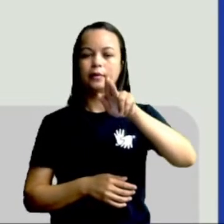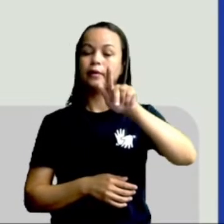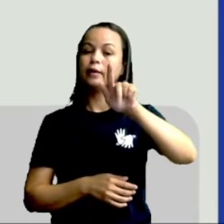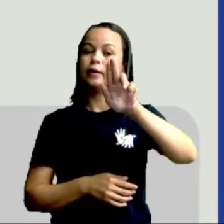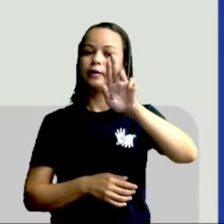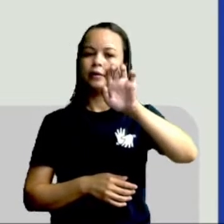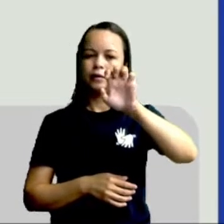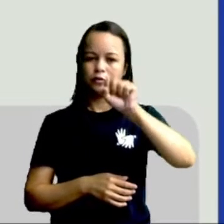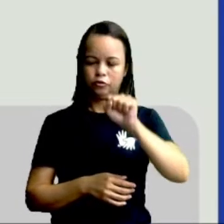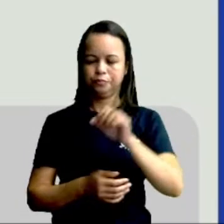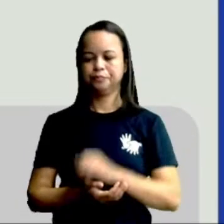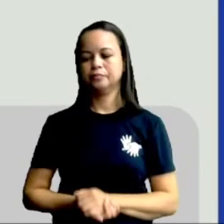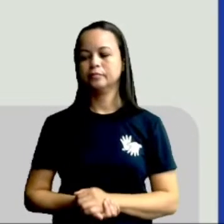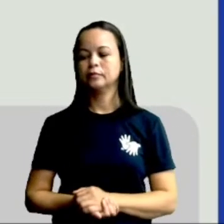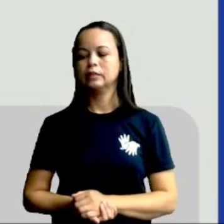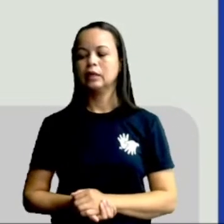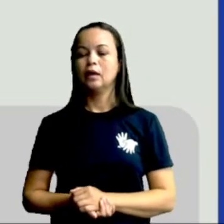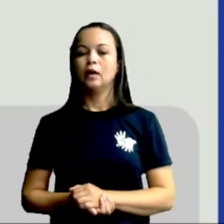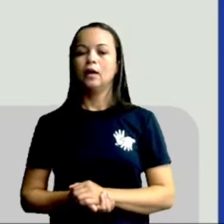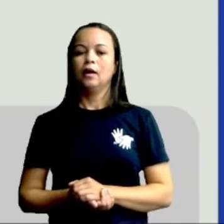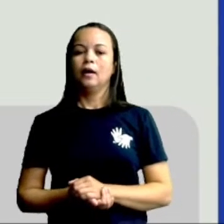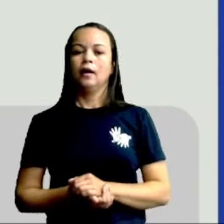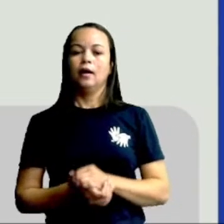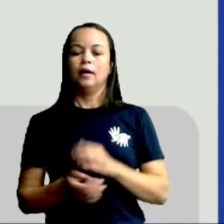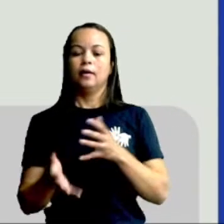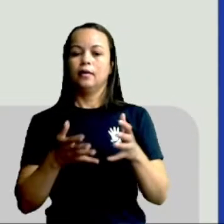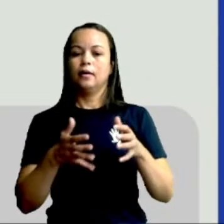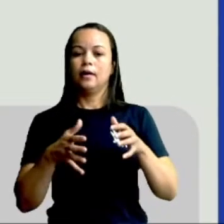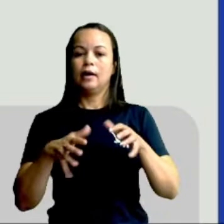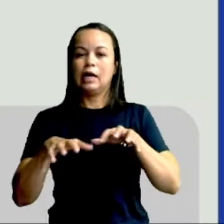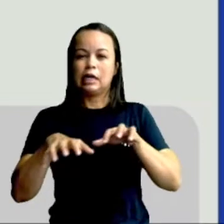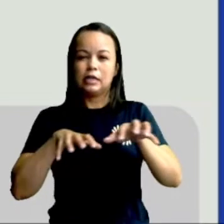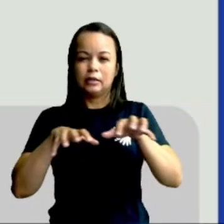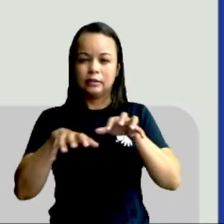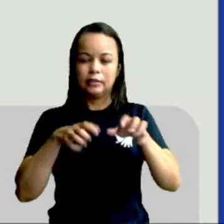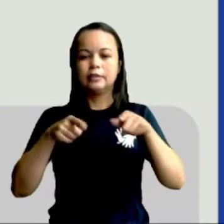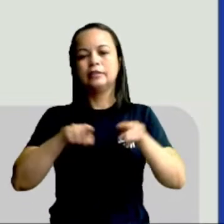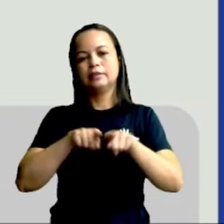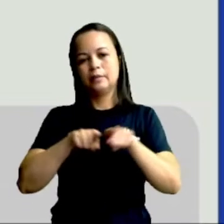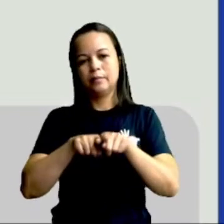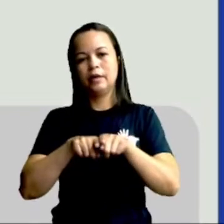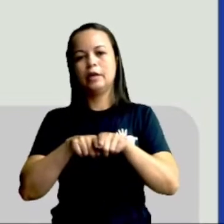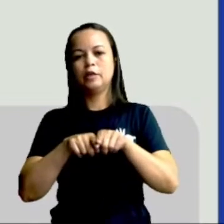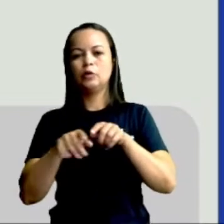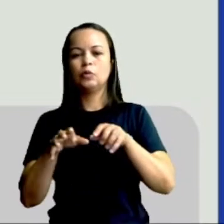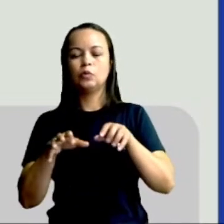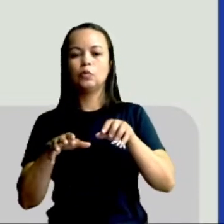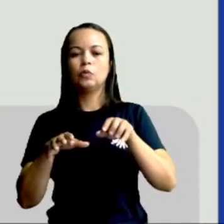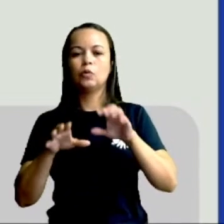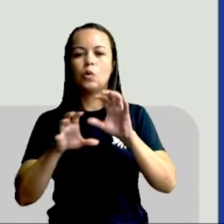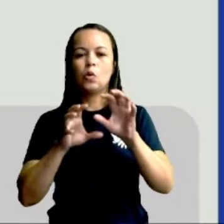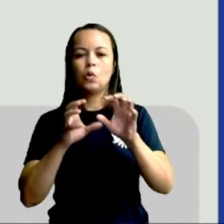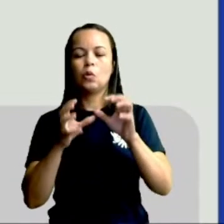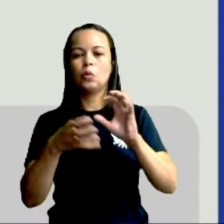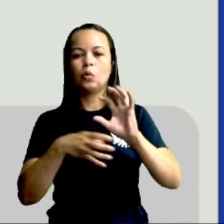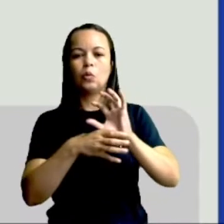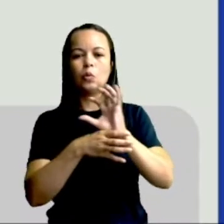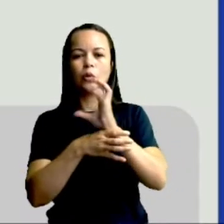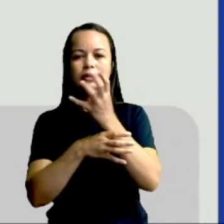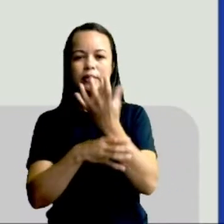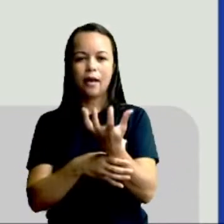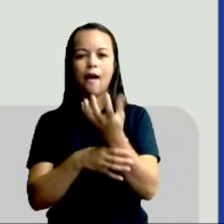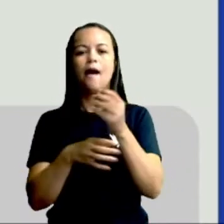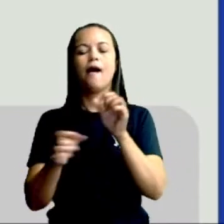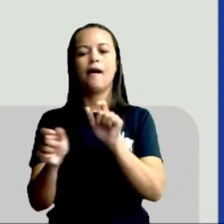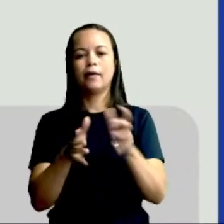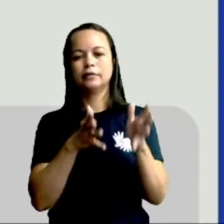A caatinga e o cerrado, que são aqueles cactos, aquelas plantas que têm poucas folhas, porque elas